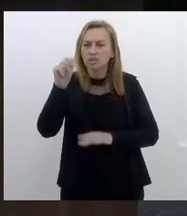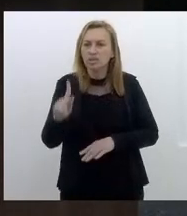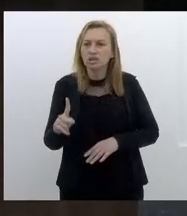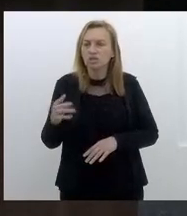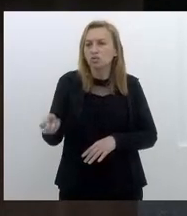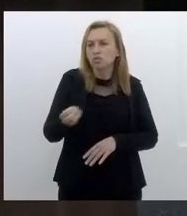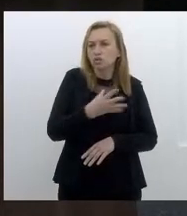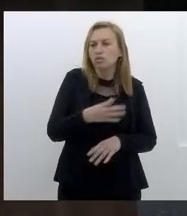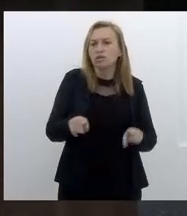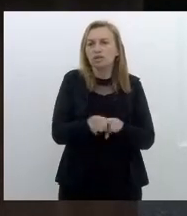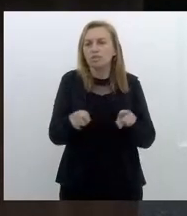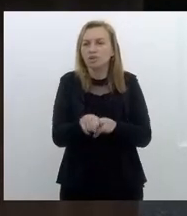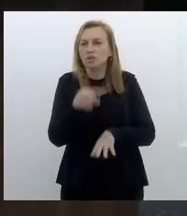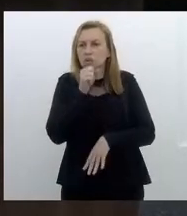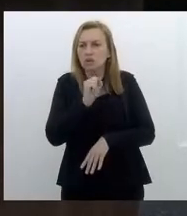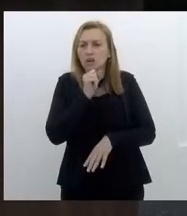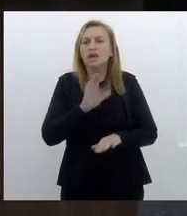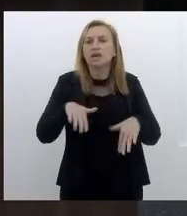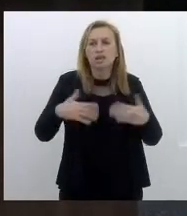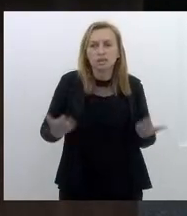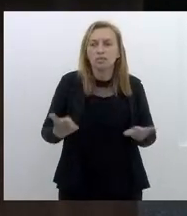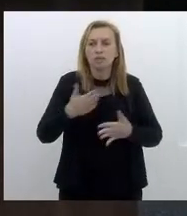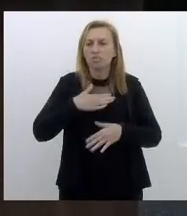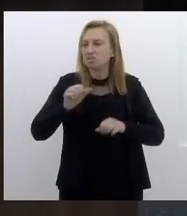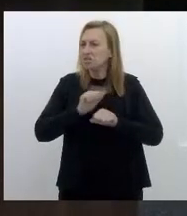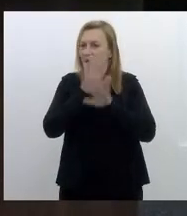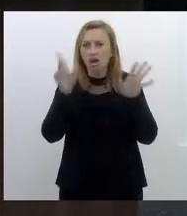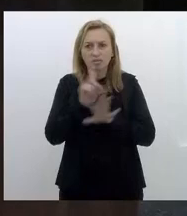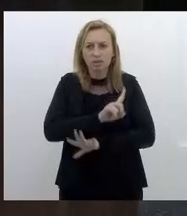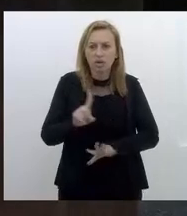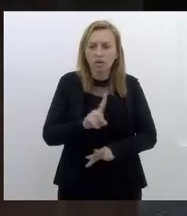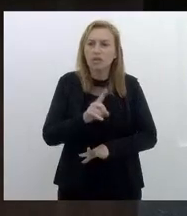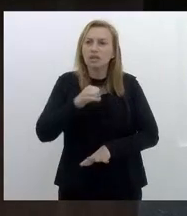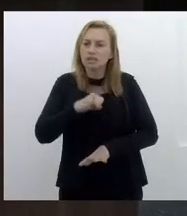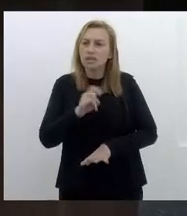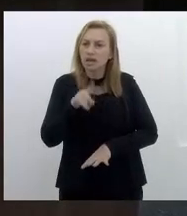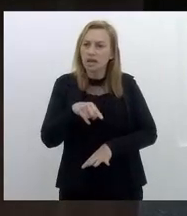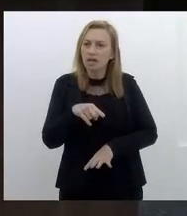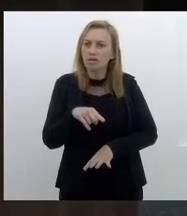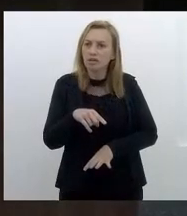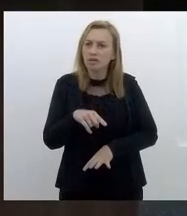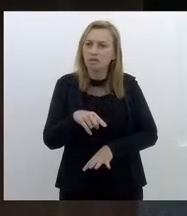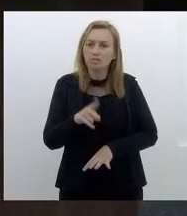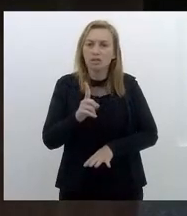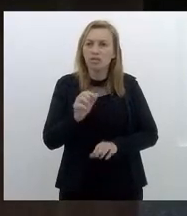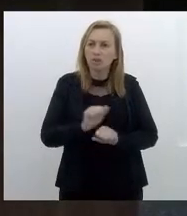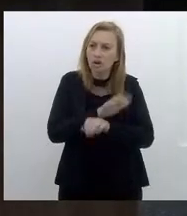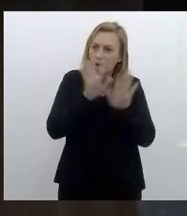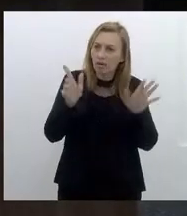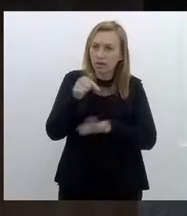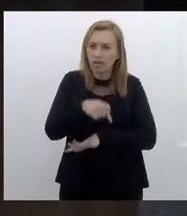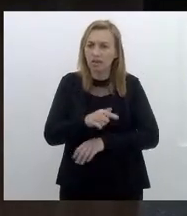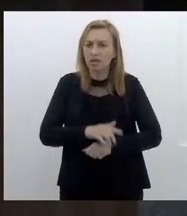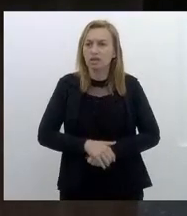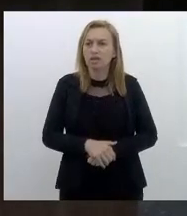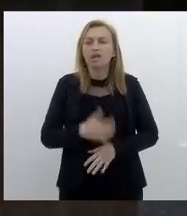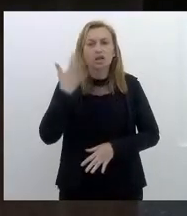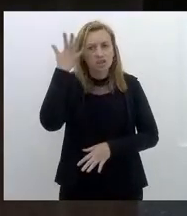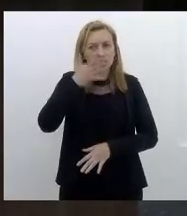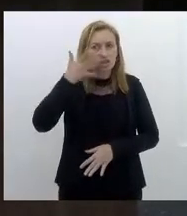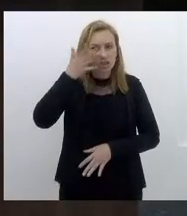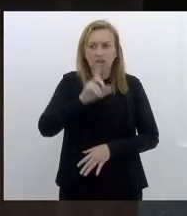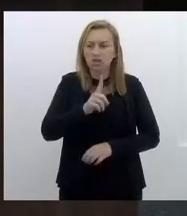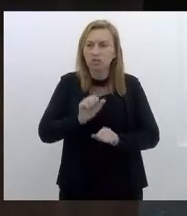os antigos então isso para mim não ficou Claro e se é para ser assim não está claro aqui as